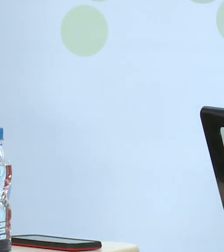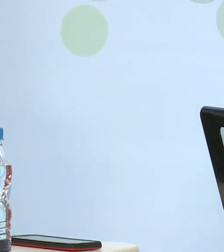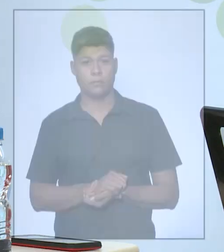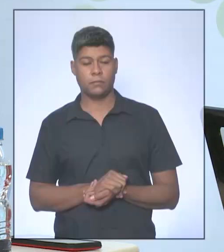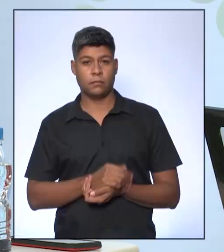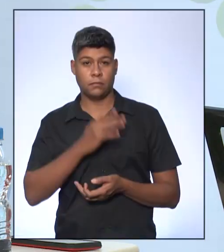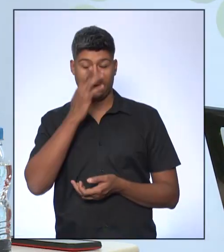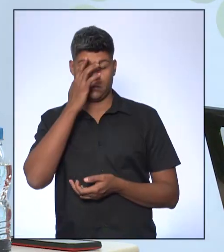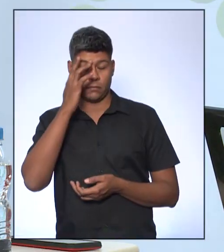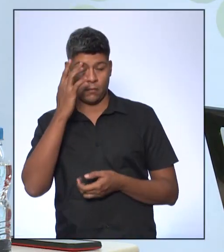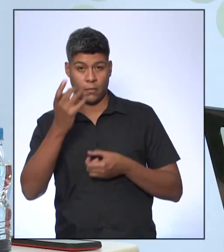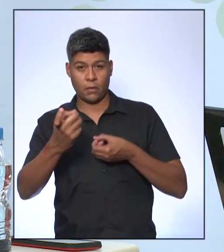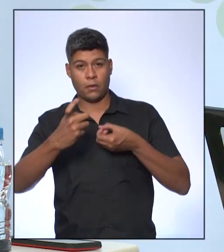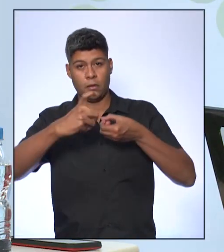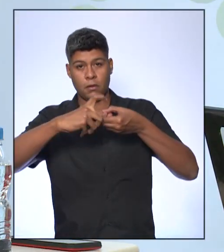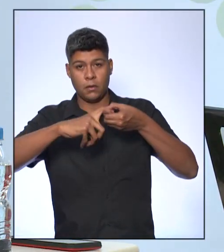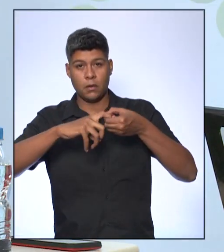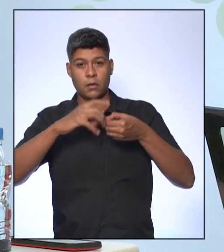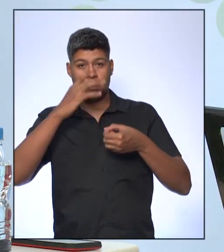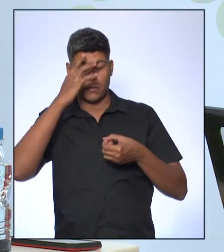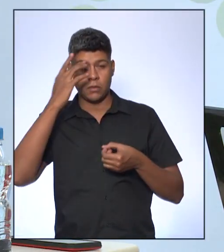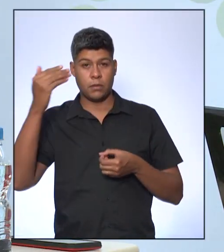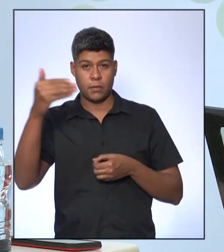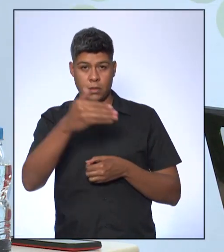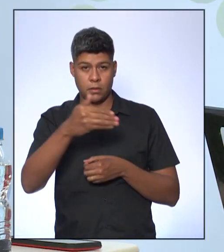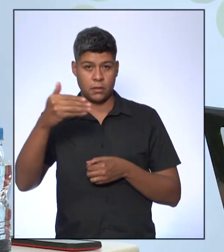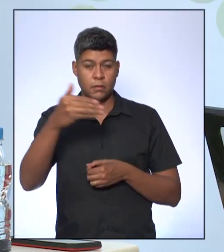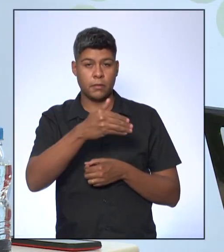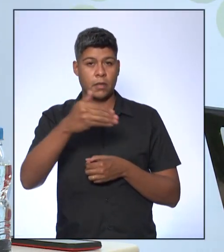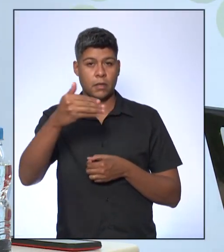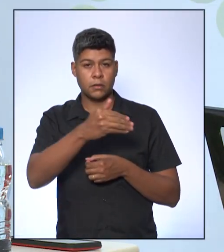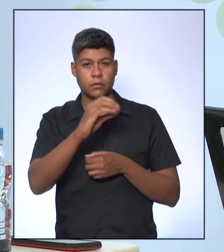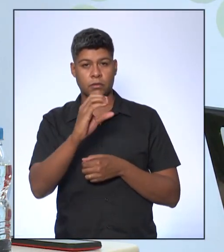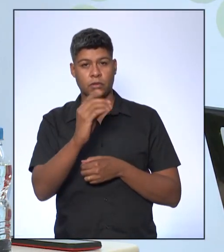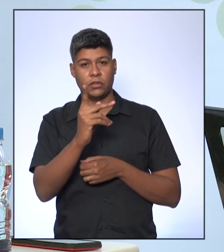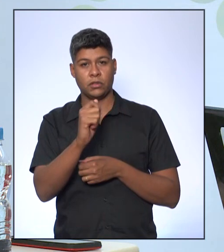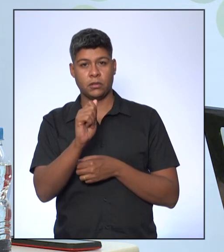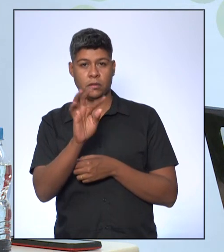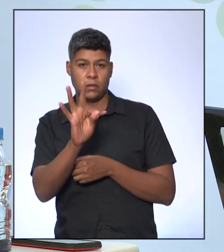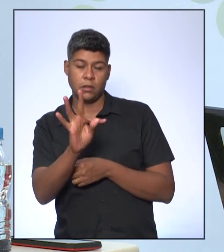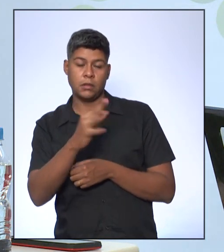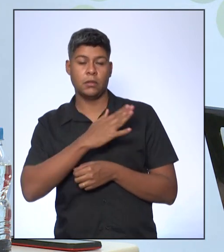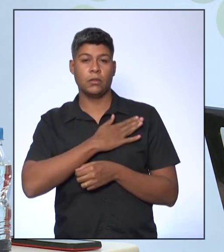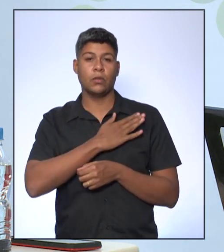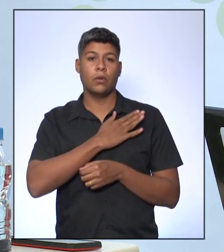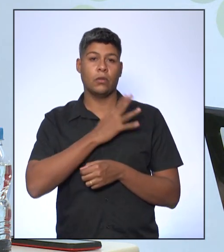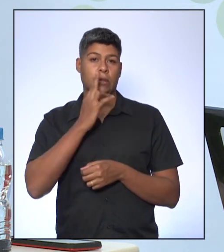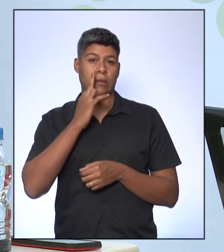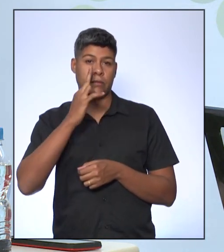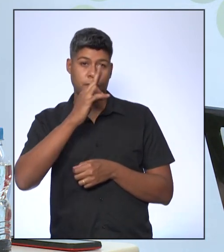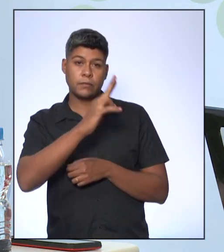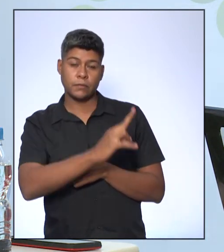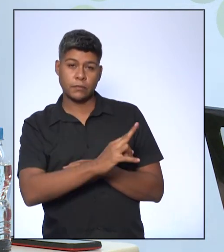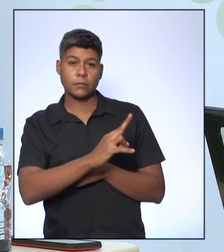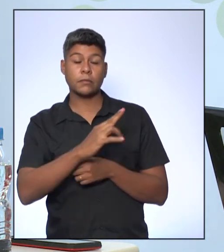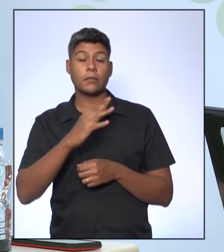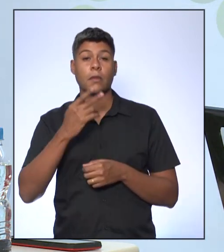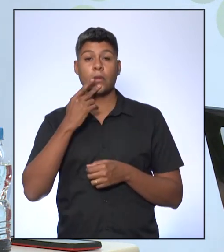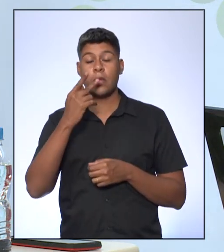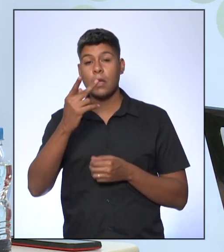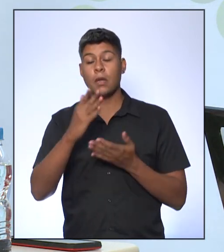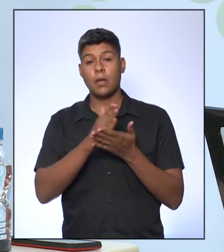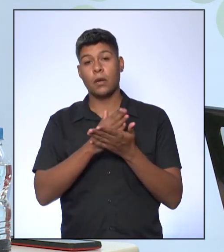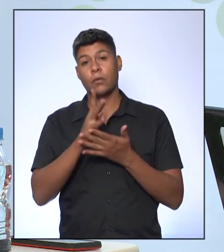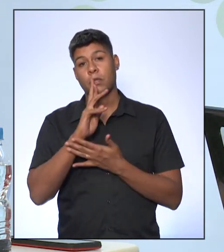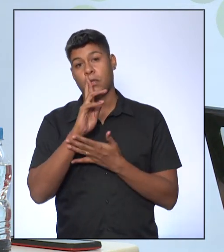Olá, pessoal, estamos de volta. O pessoal participando bastante do chat aqui, Jonas, estou gostando de ver. E eu vou falar algumas